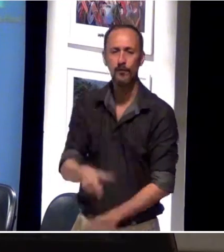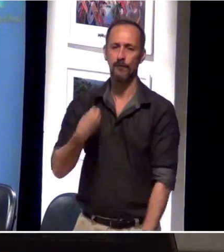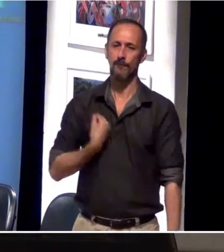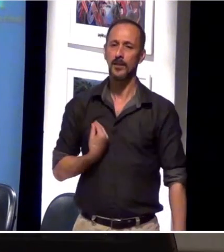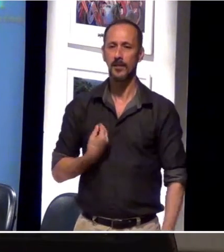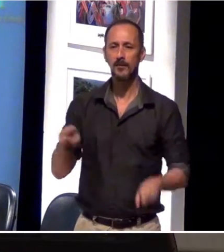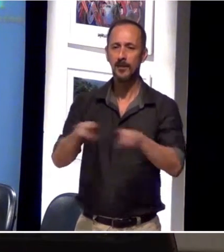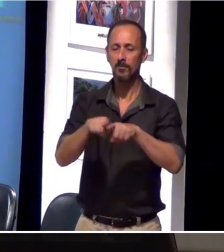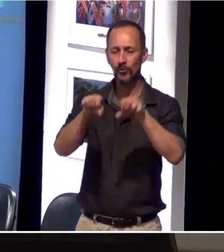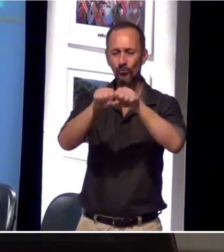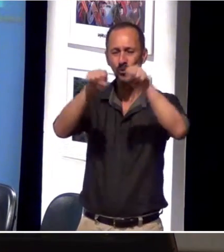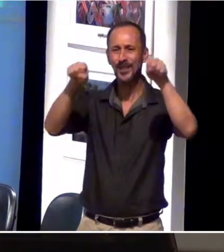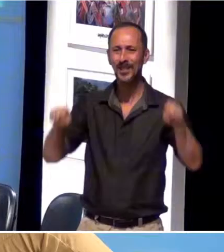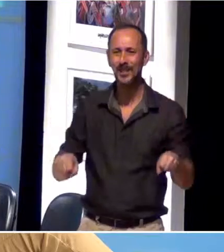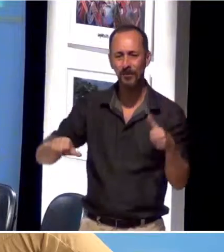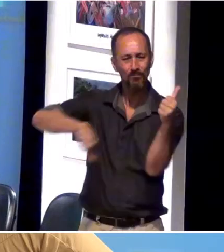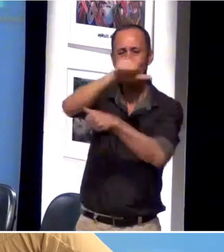do sistema.